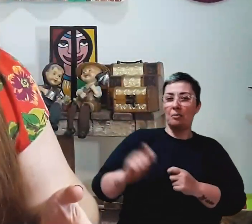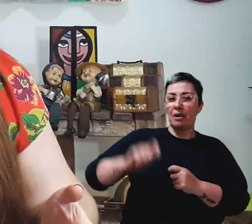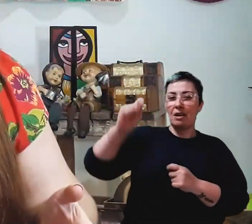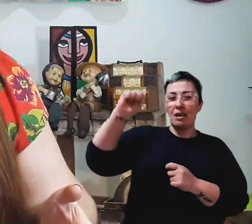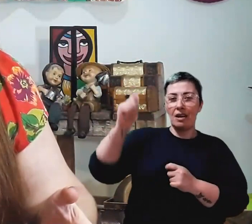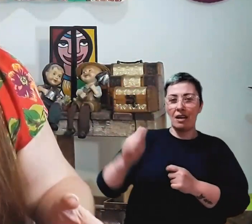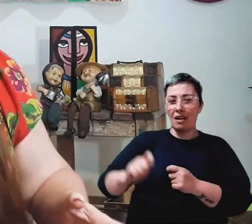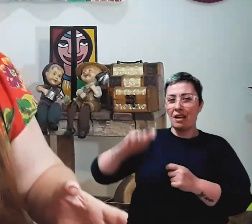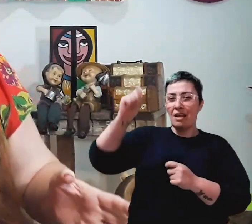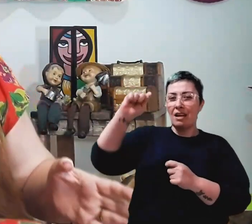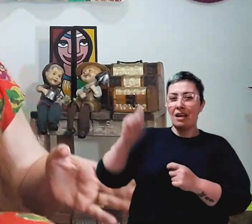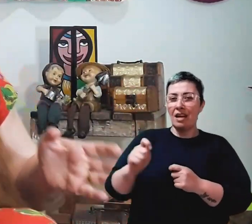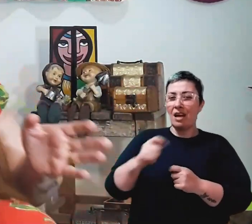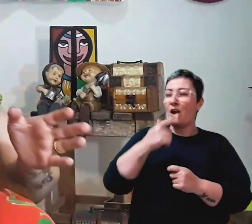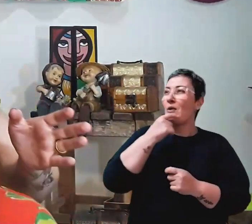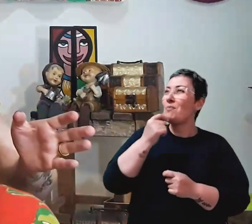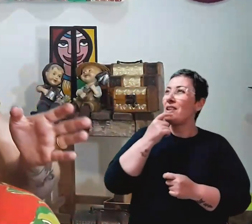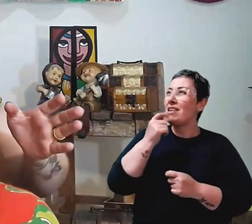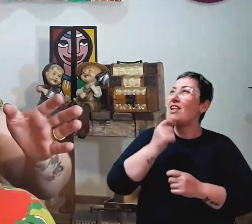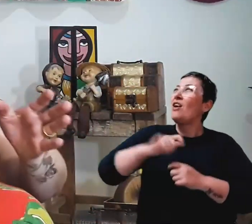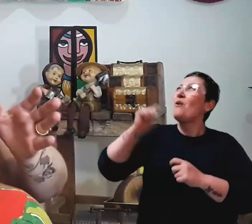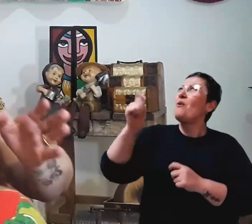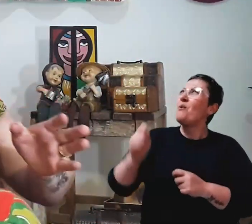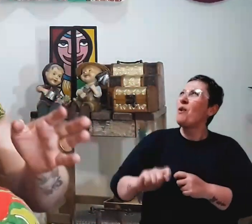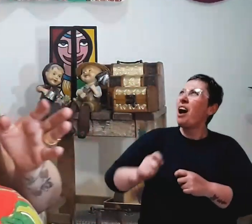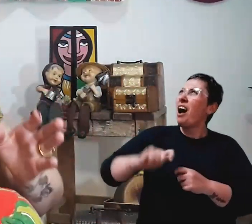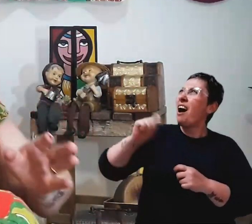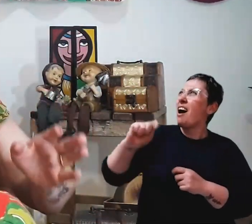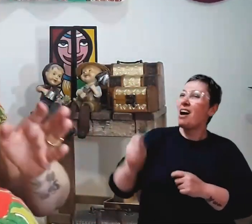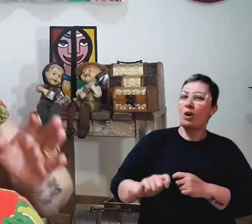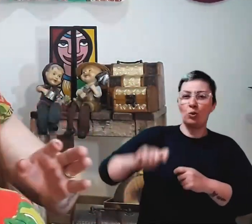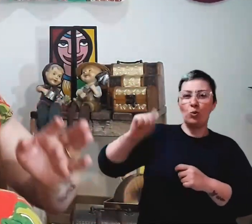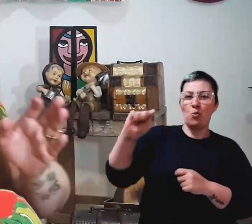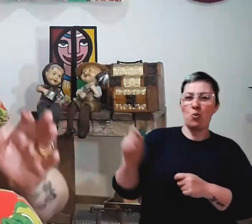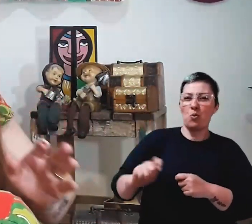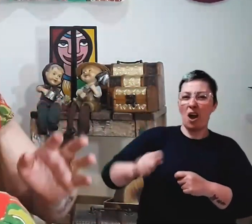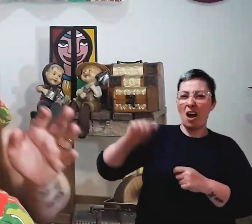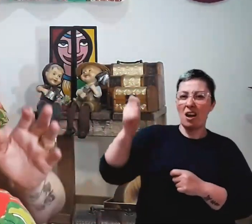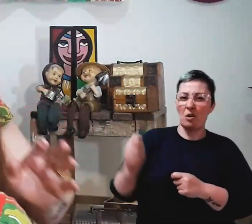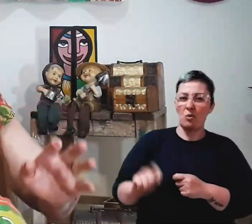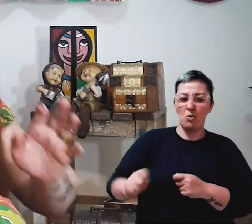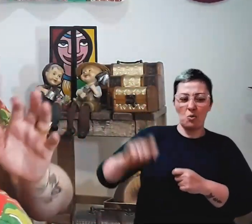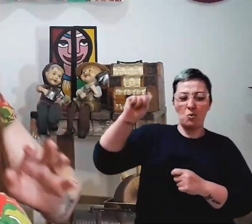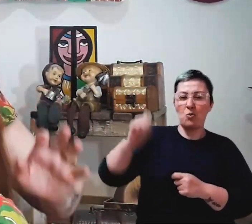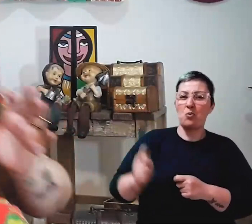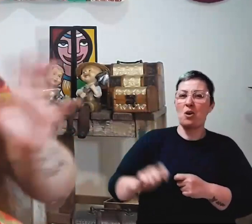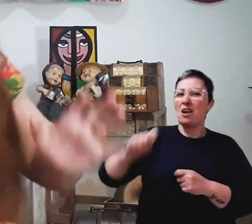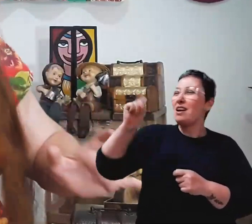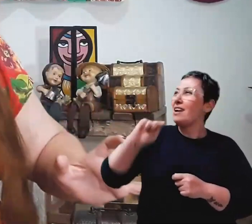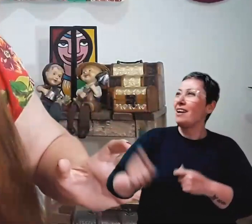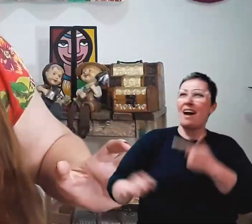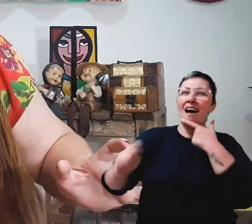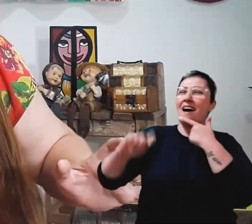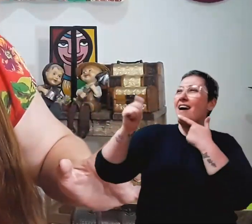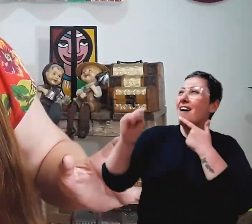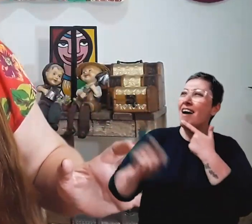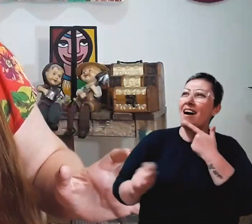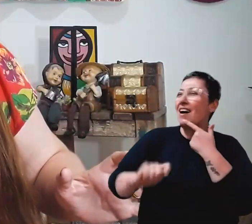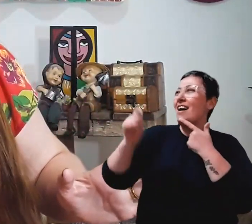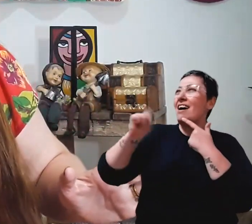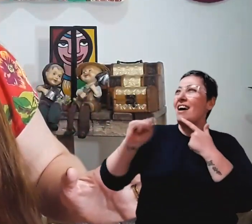lá embaixo, um menino que puxava a pipa e brincava e sorria.